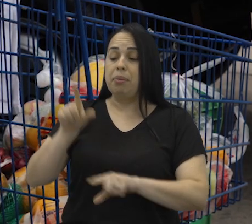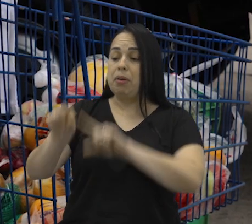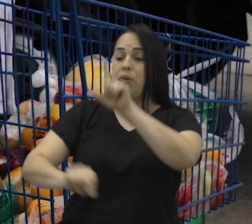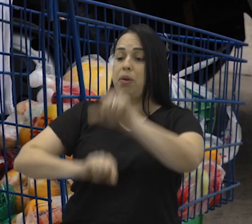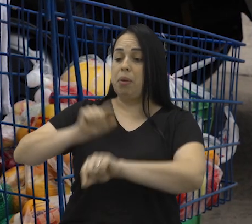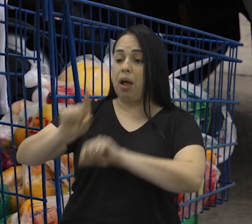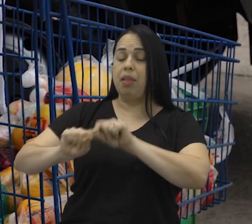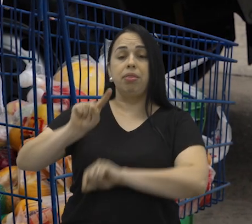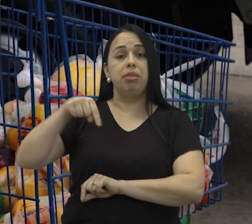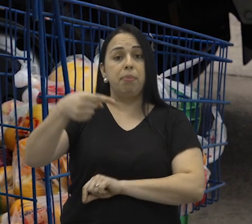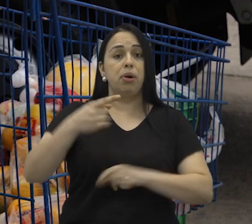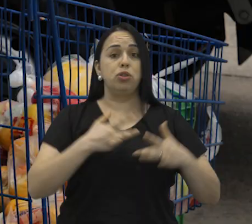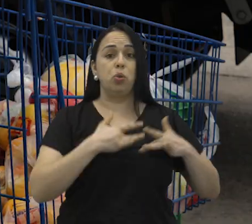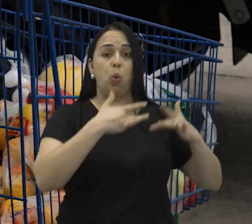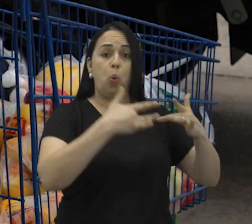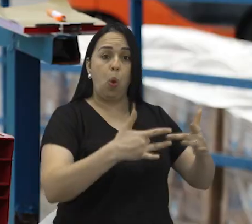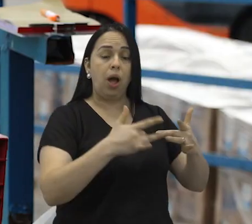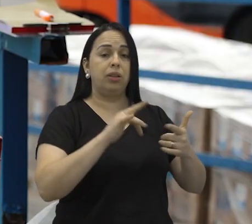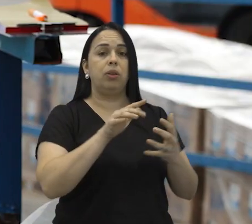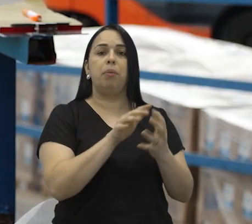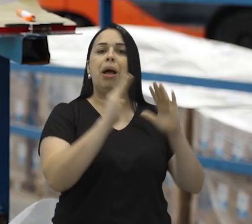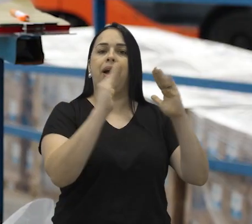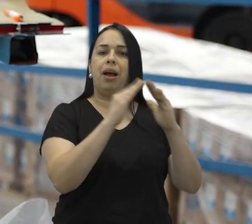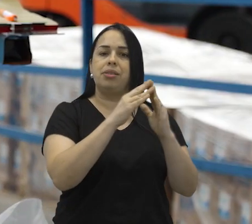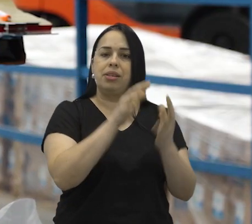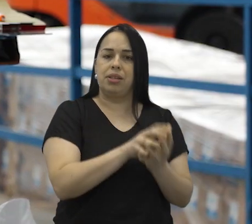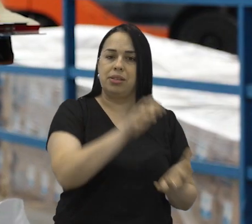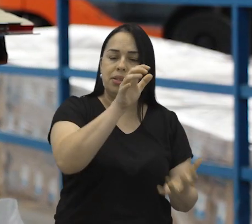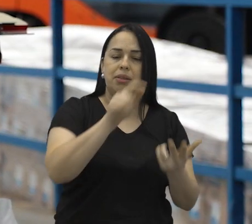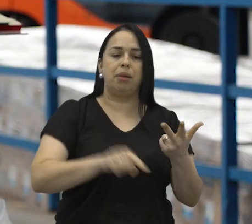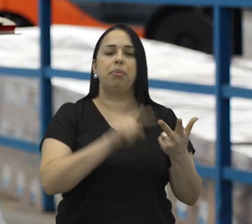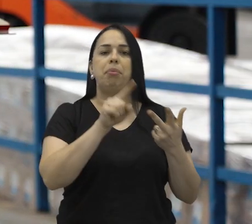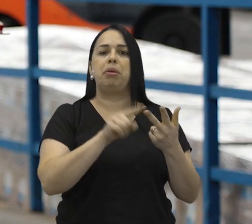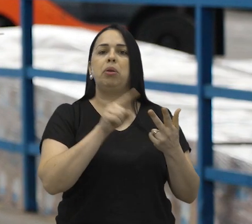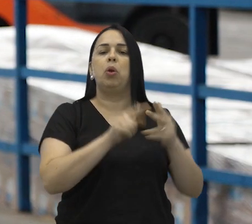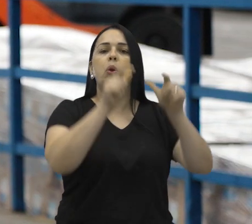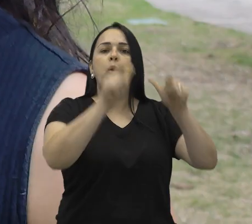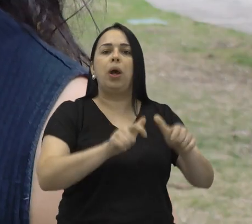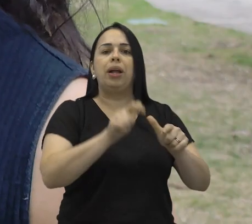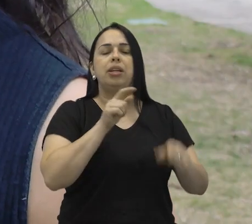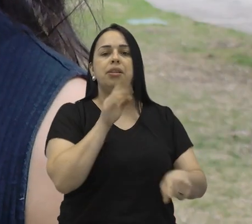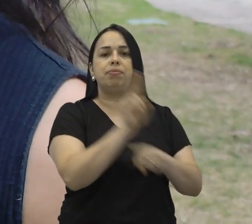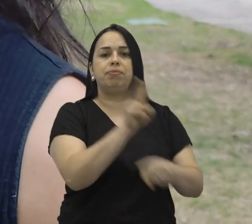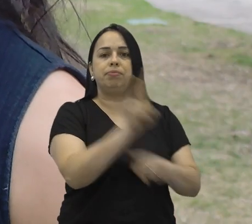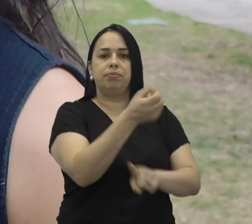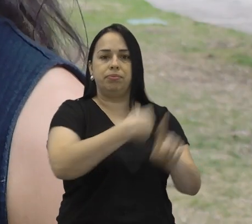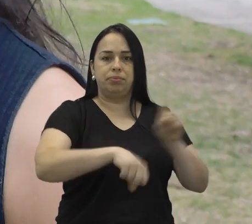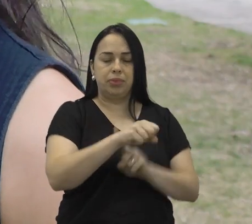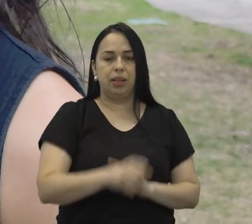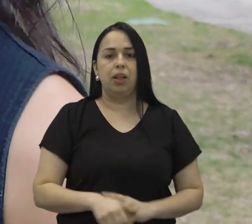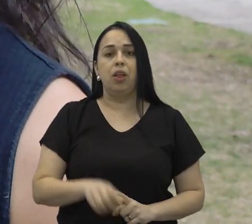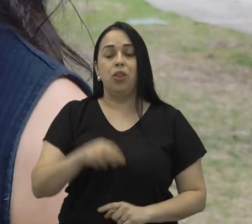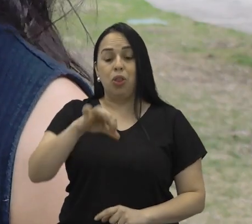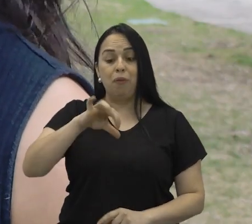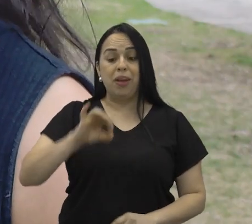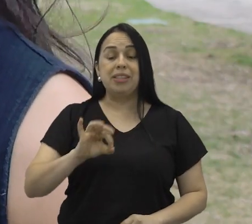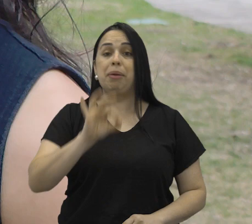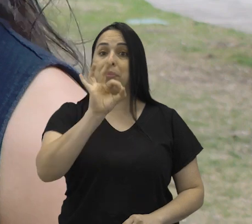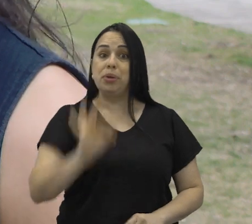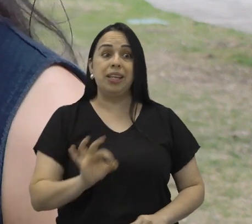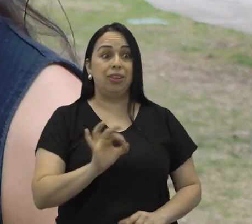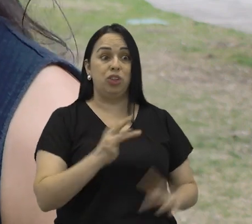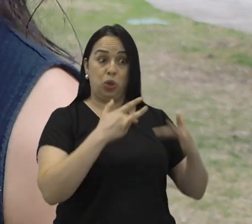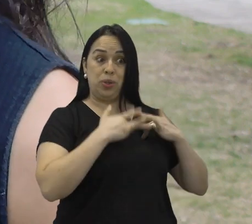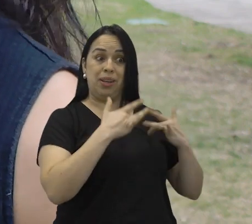separados e doados para creches, asilos e centros de assistência social. 90% é hortifruti, frutas,